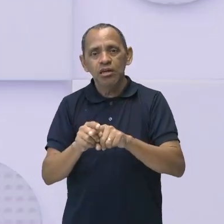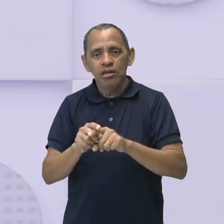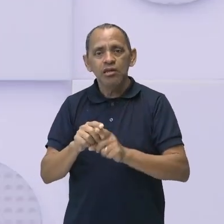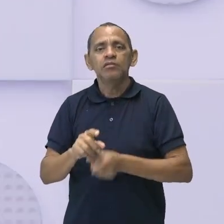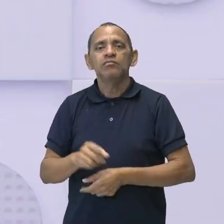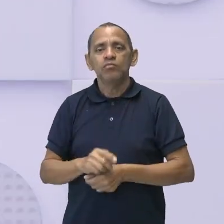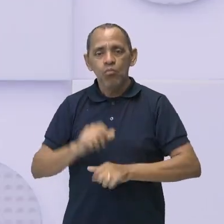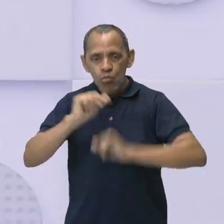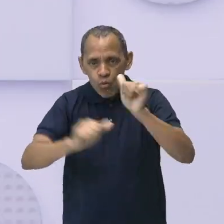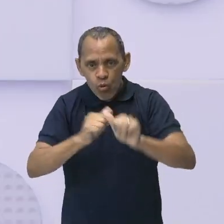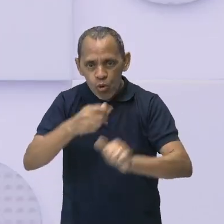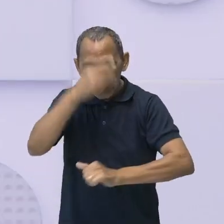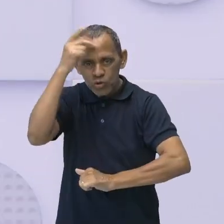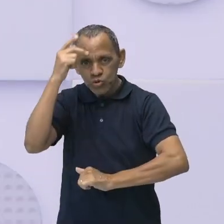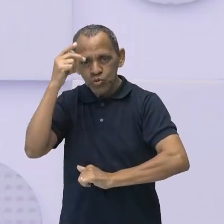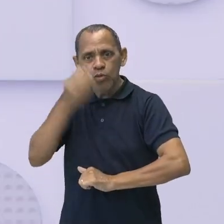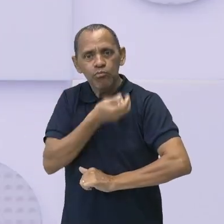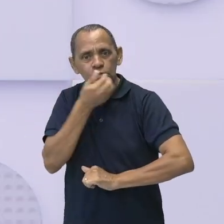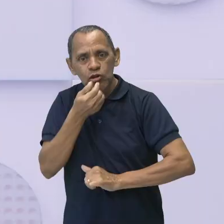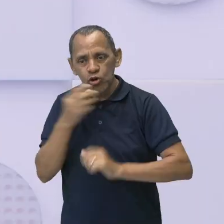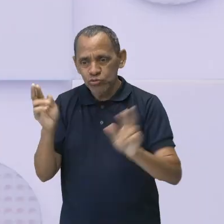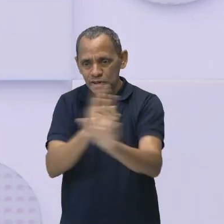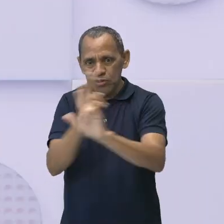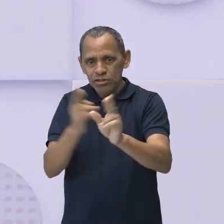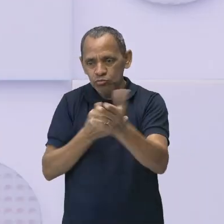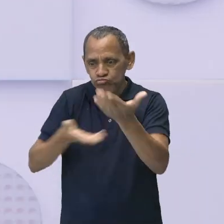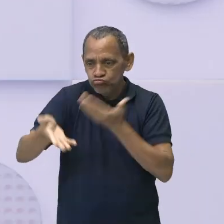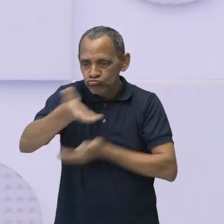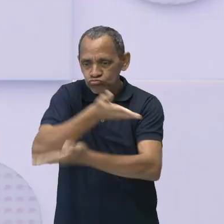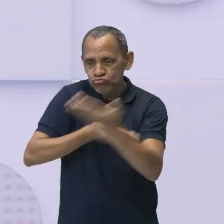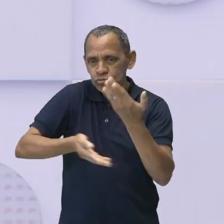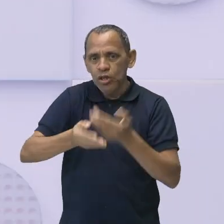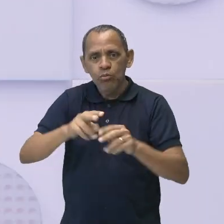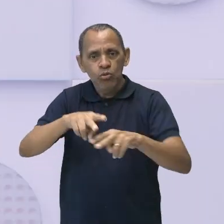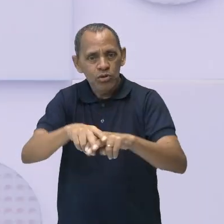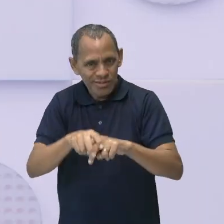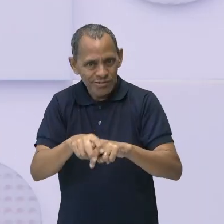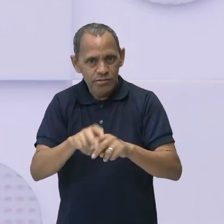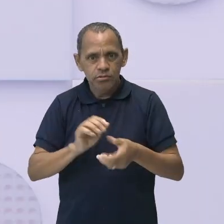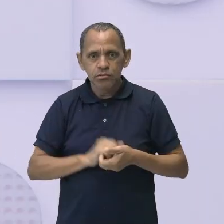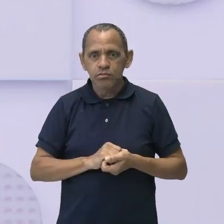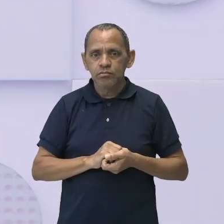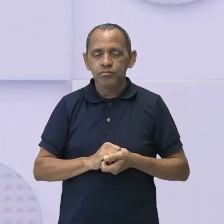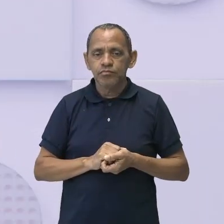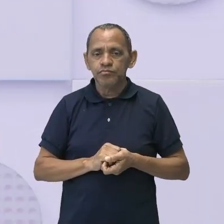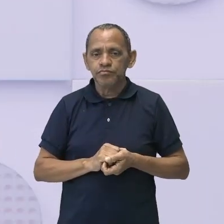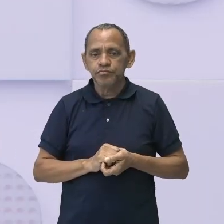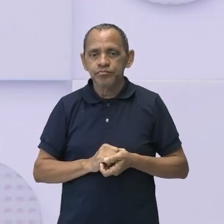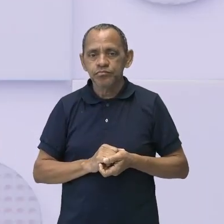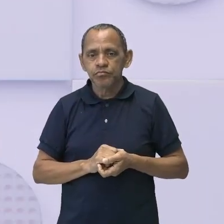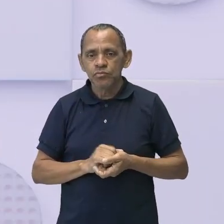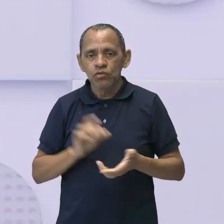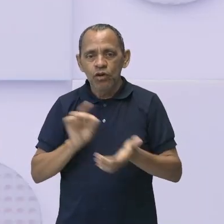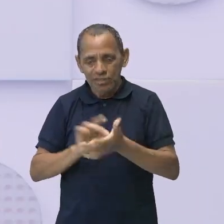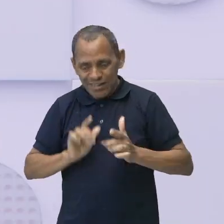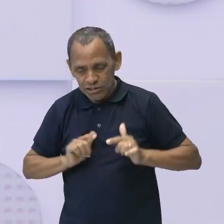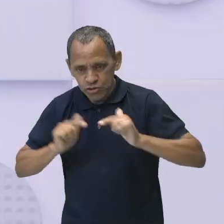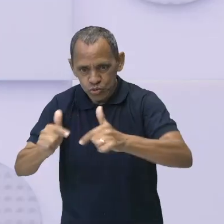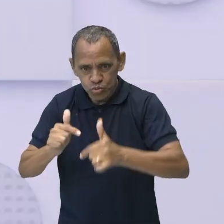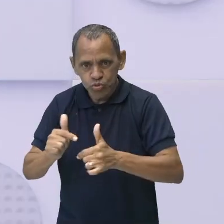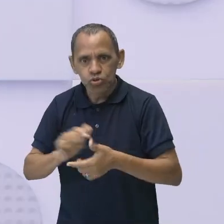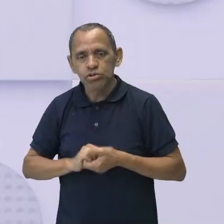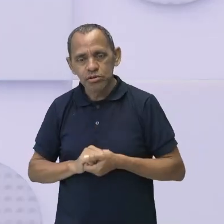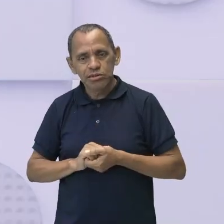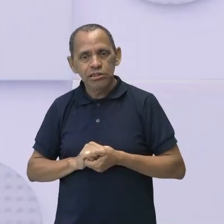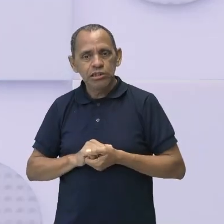melhor nos nossos relacionamentos uns com os outros. Por isso que, mais do que nunca, atitudes de